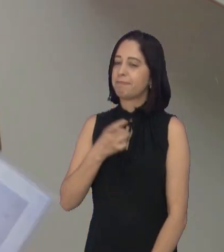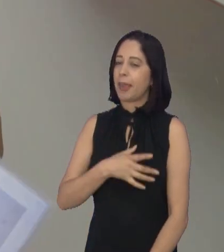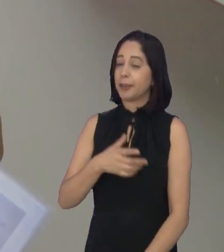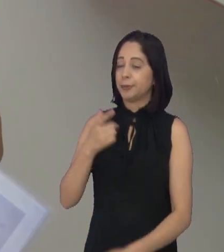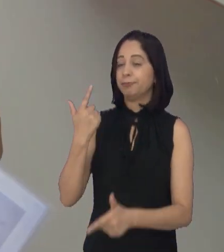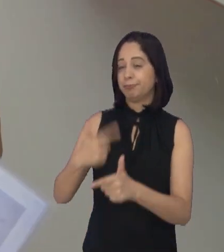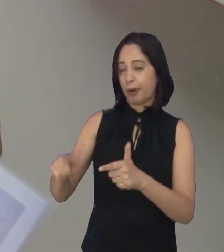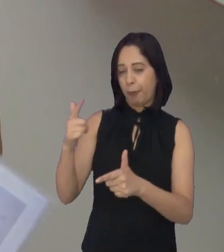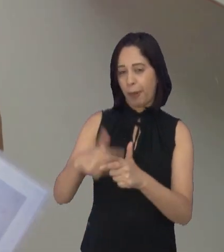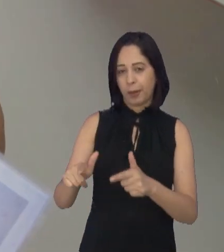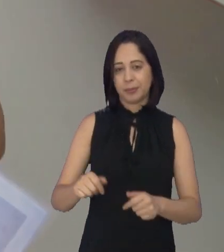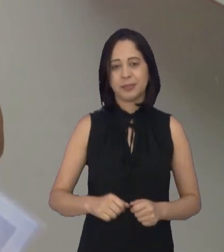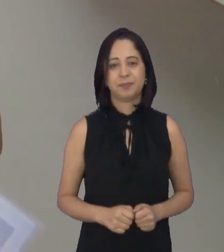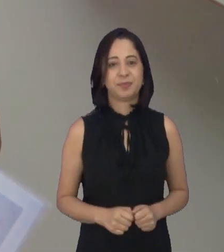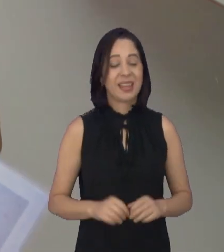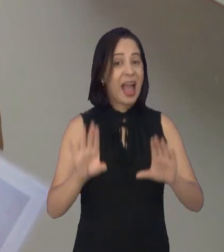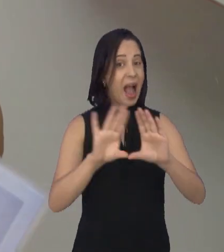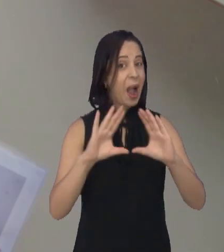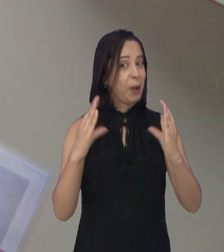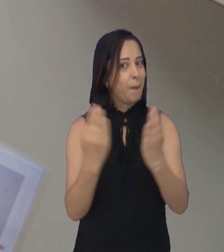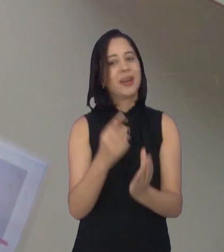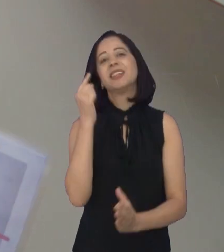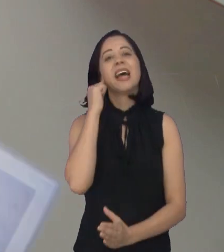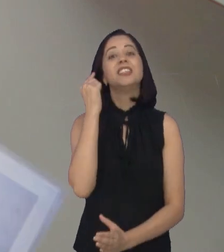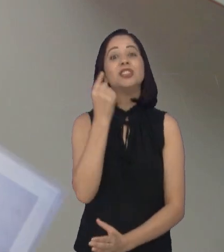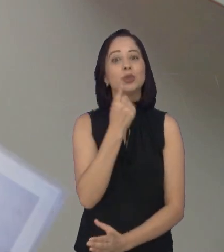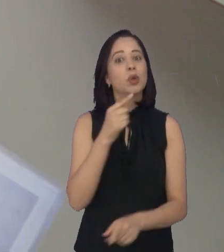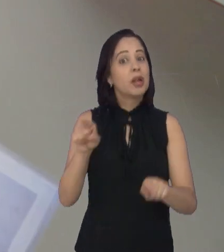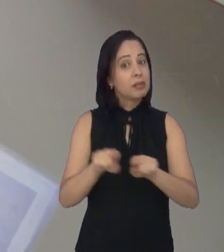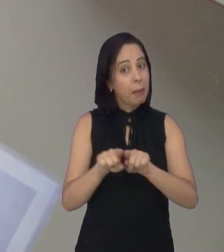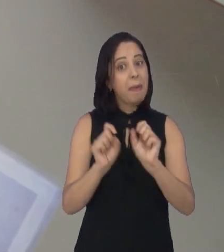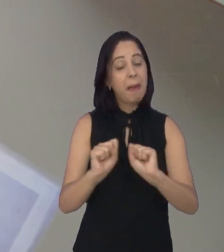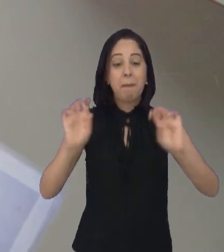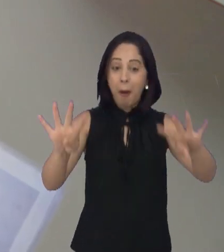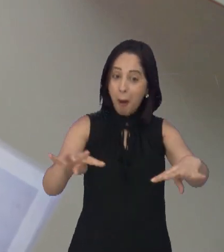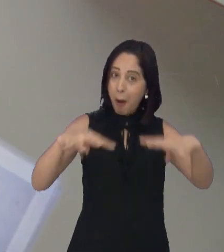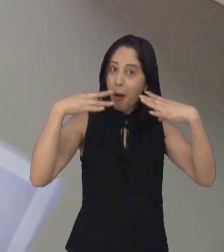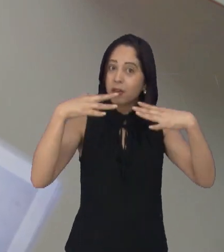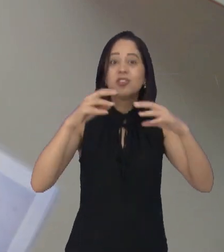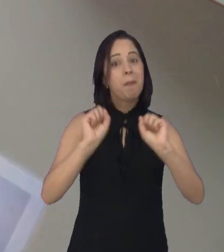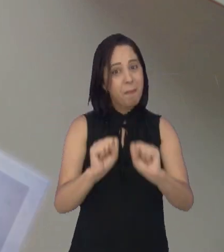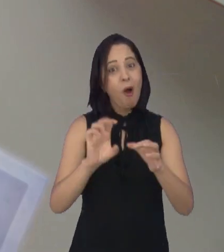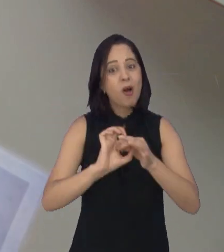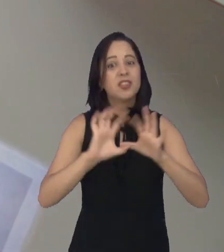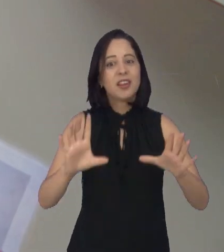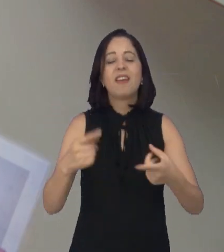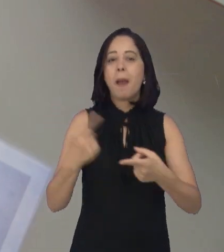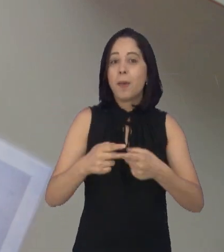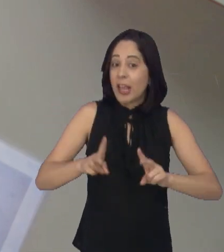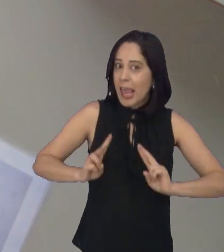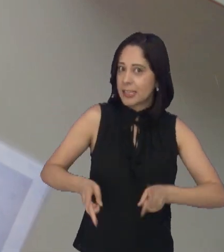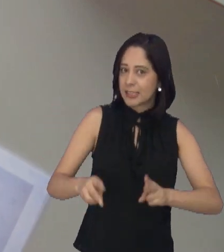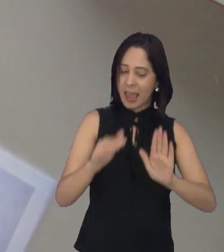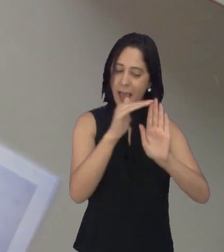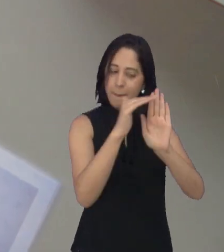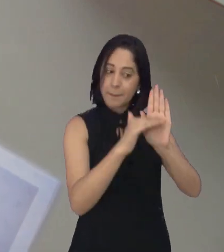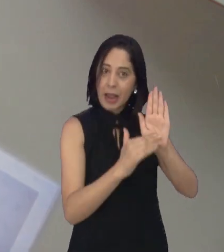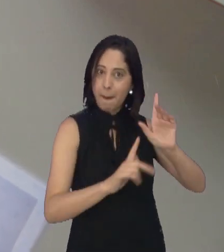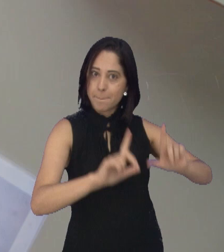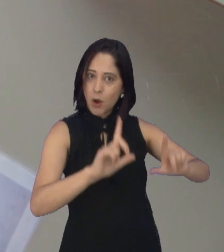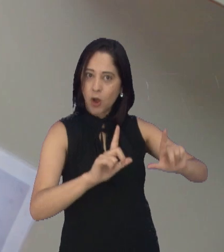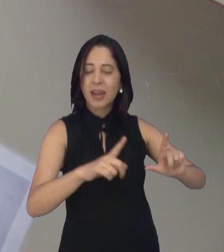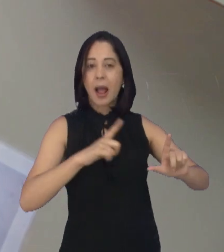sinais. E a comunidade surda também pode acompanhar os nossos programas, porque toda a programação da